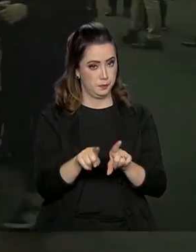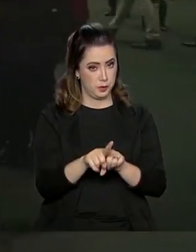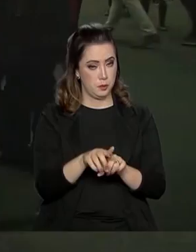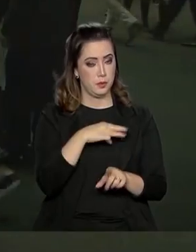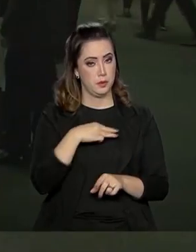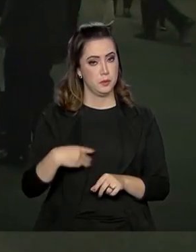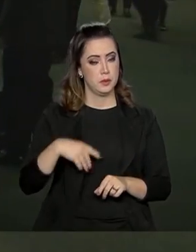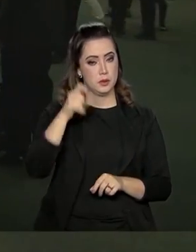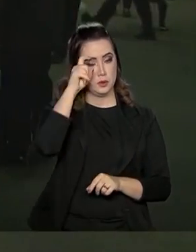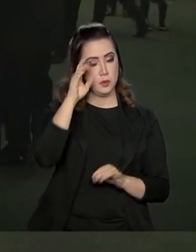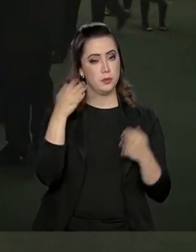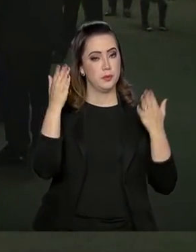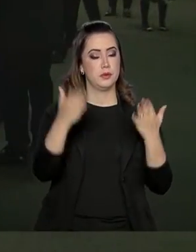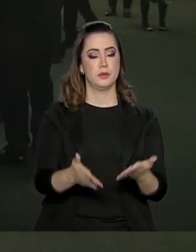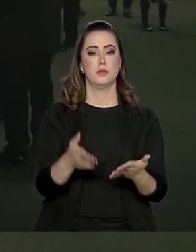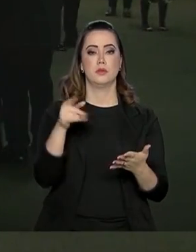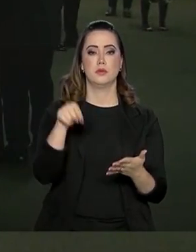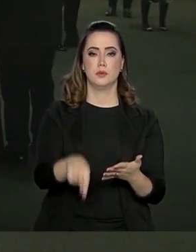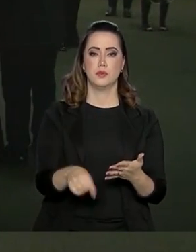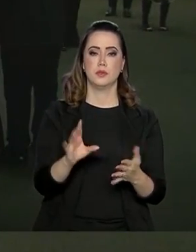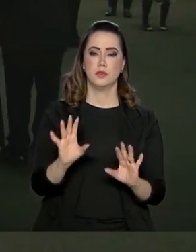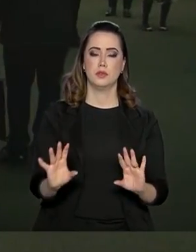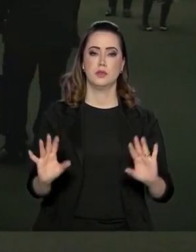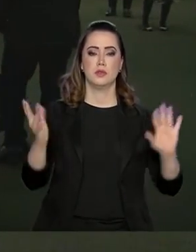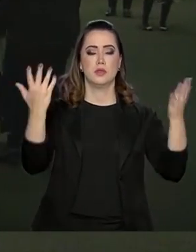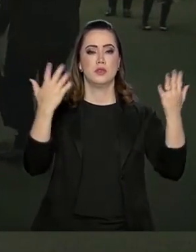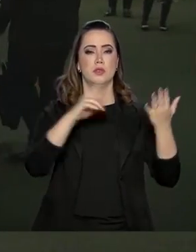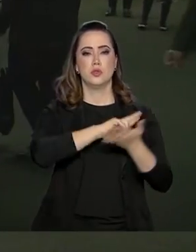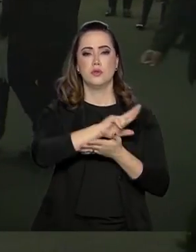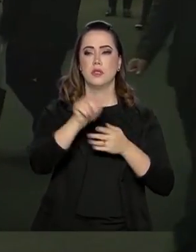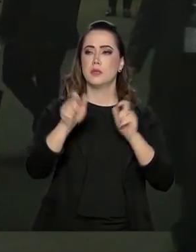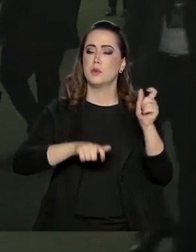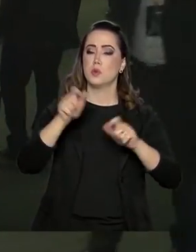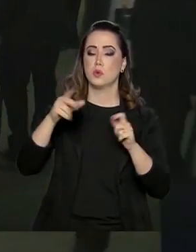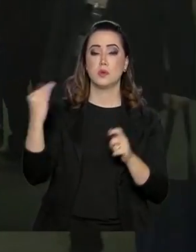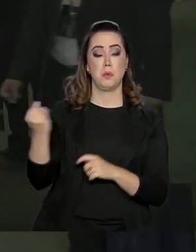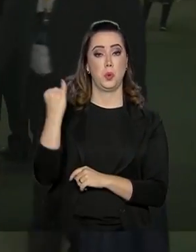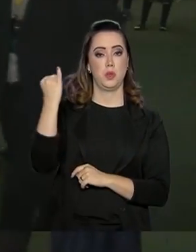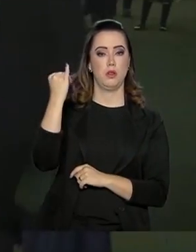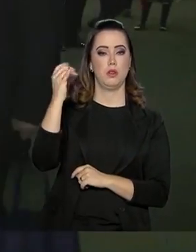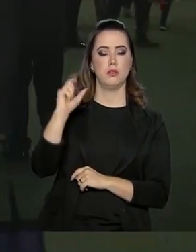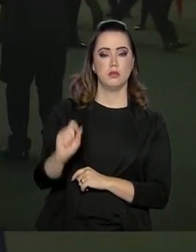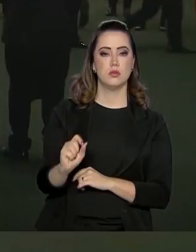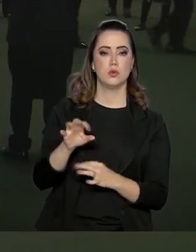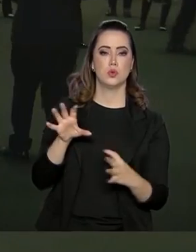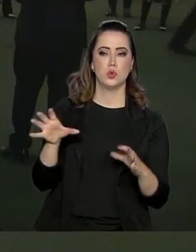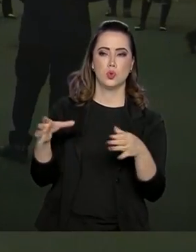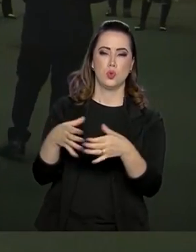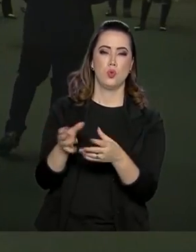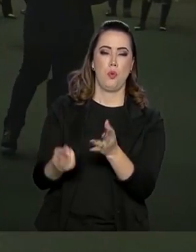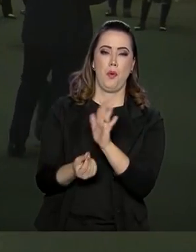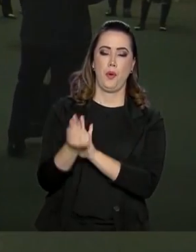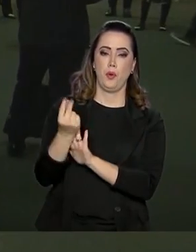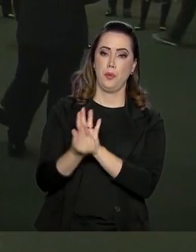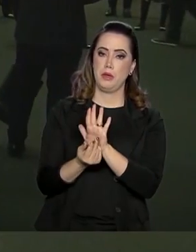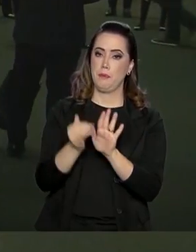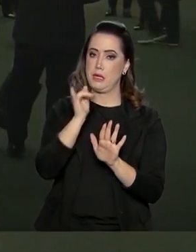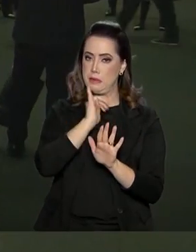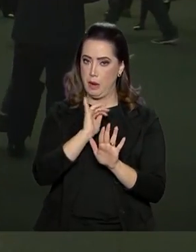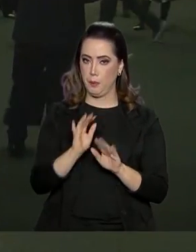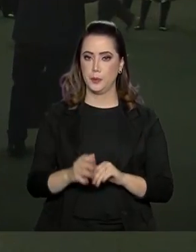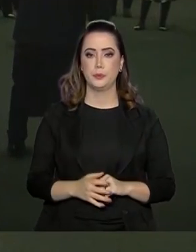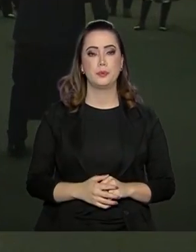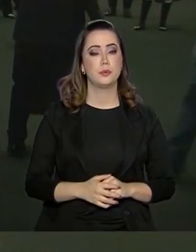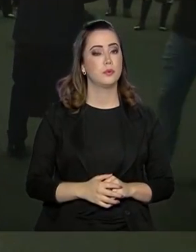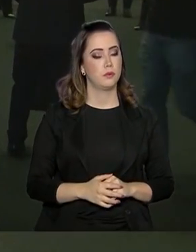Moro, participam aqui deste evento muitas personalidades deste universo financeiro, como, por